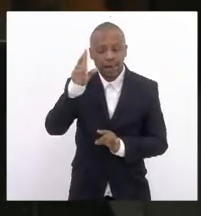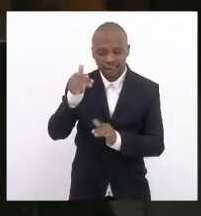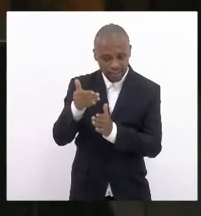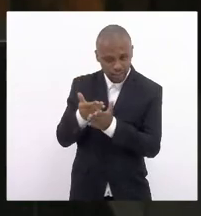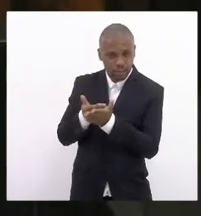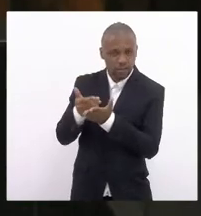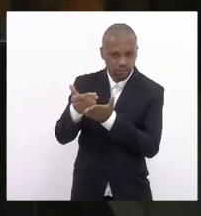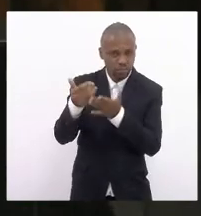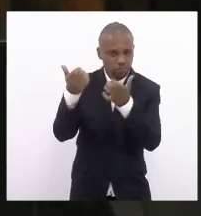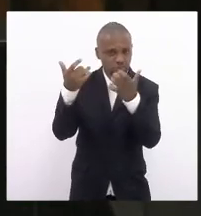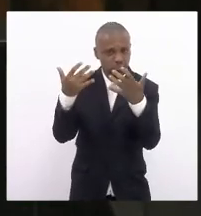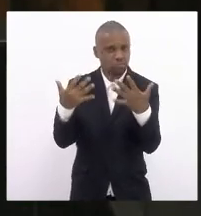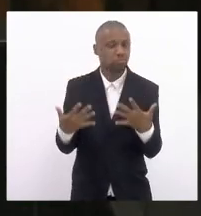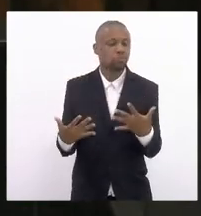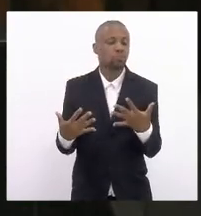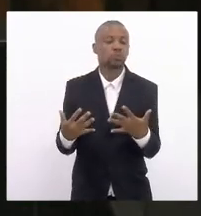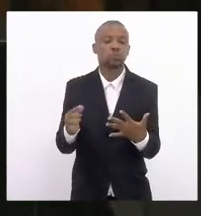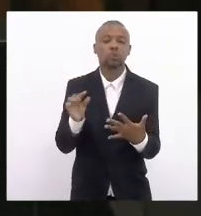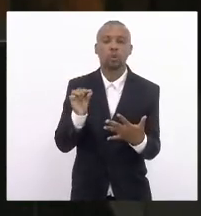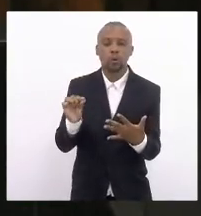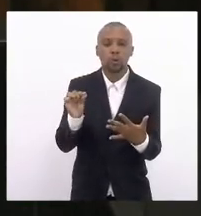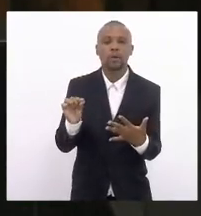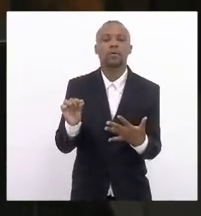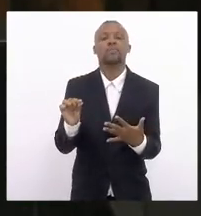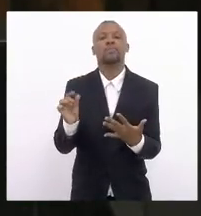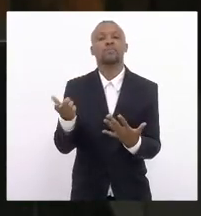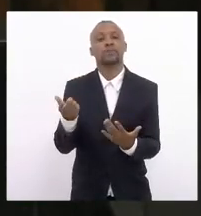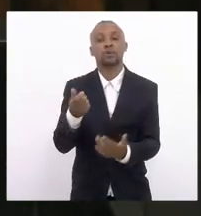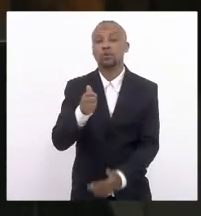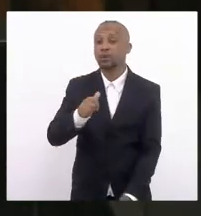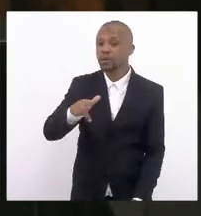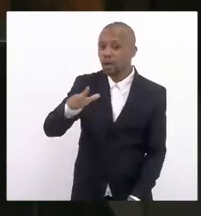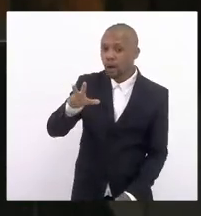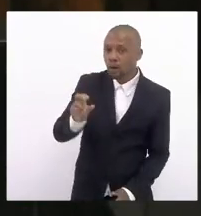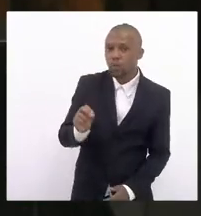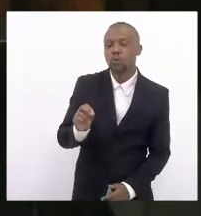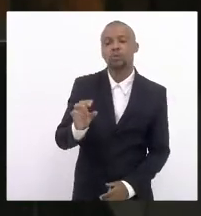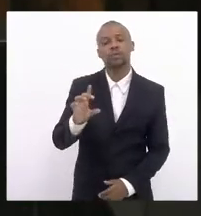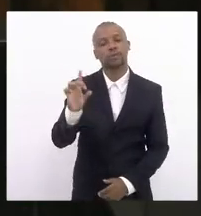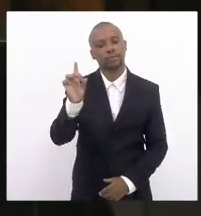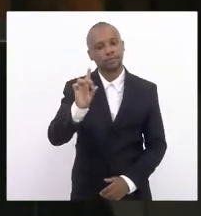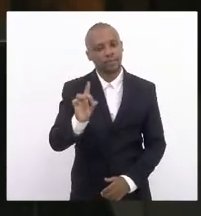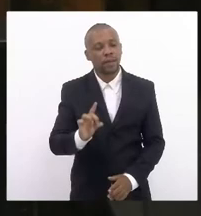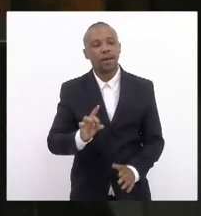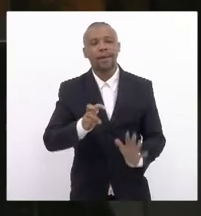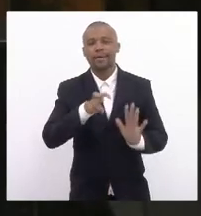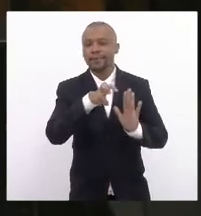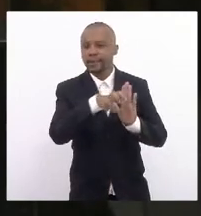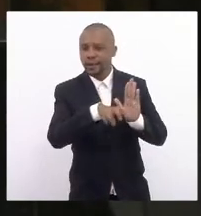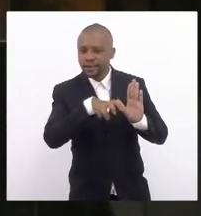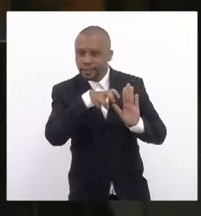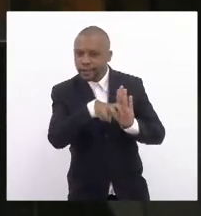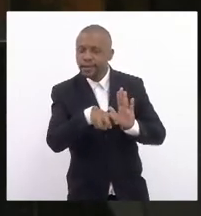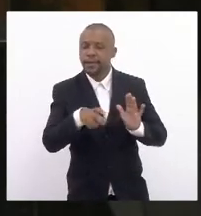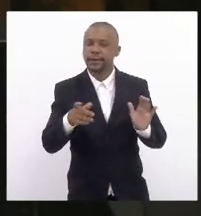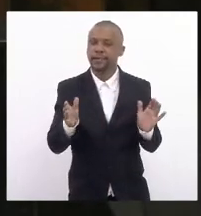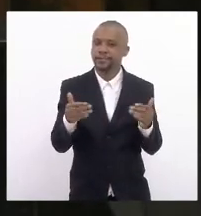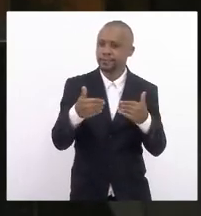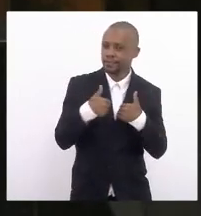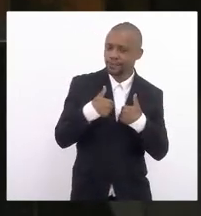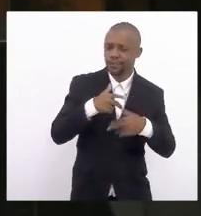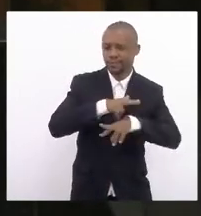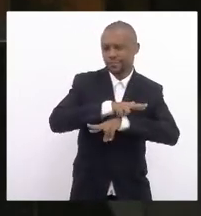inicialmente, que os alunos com deficiência, as crianças com deficiência, Renata, em tempos